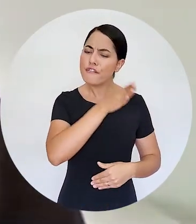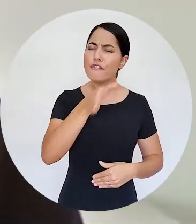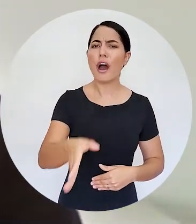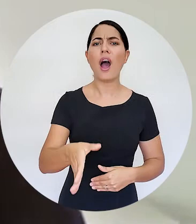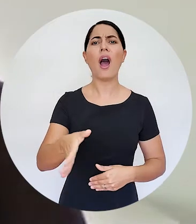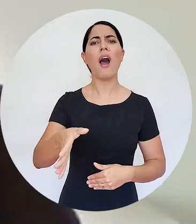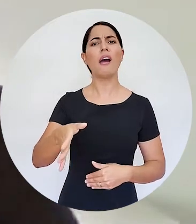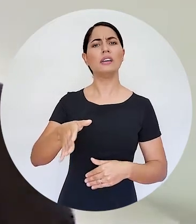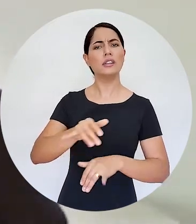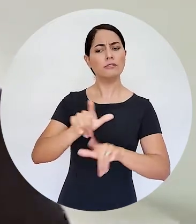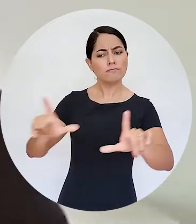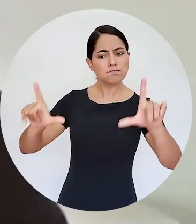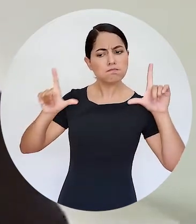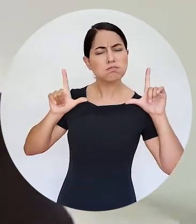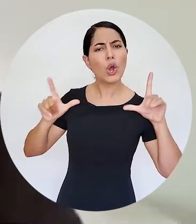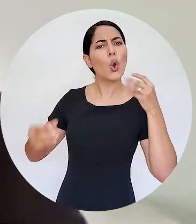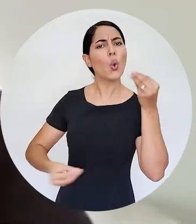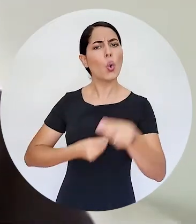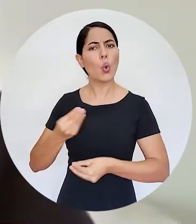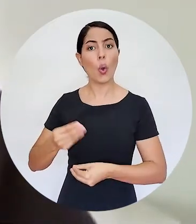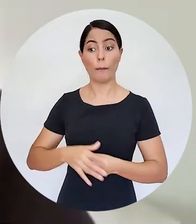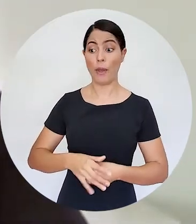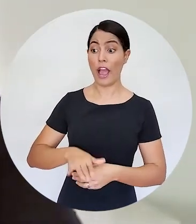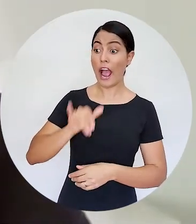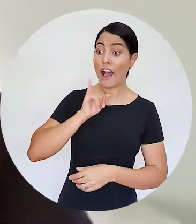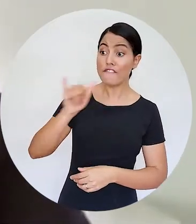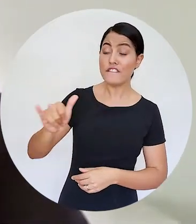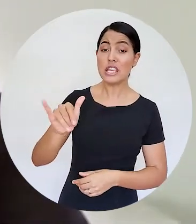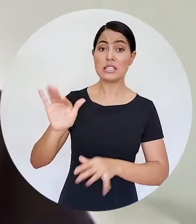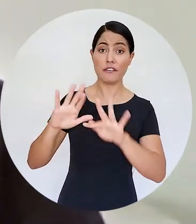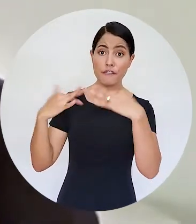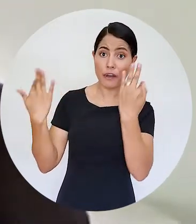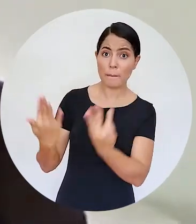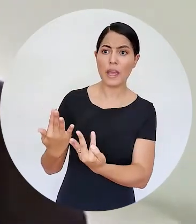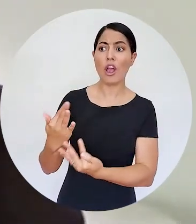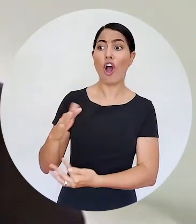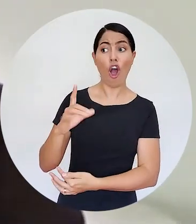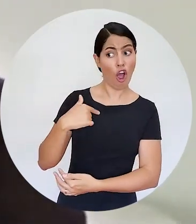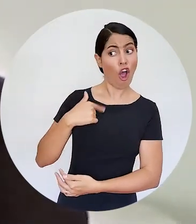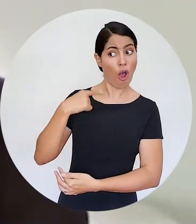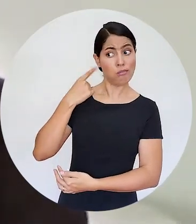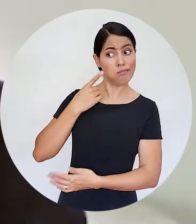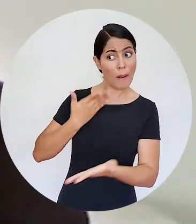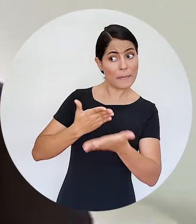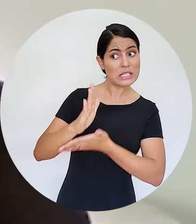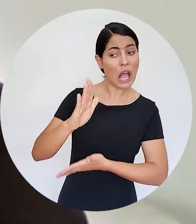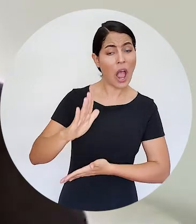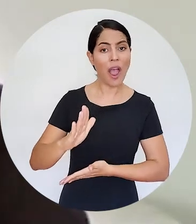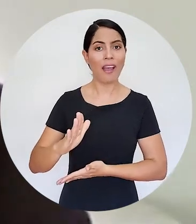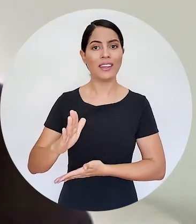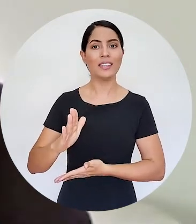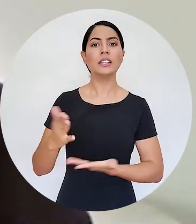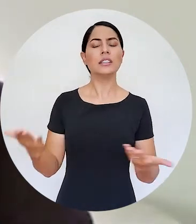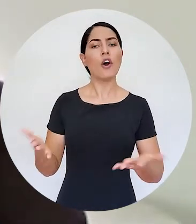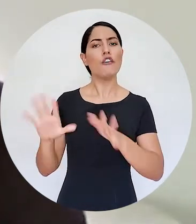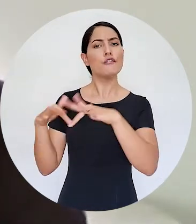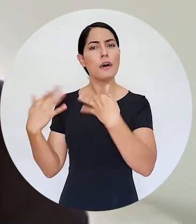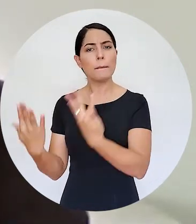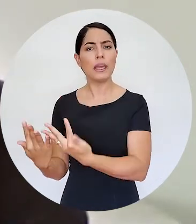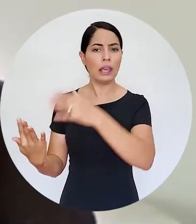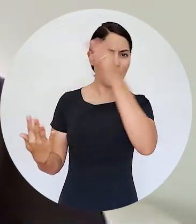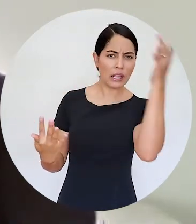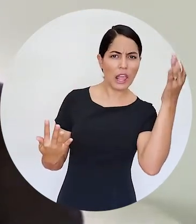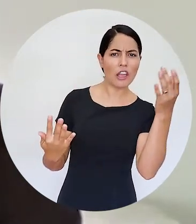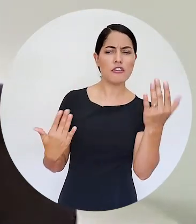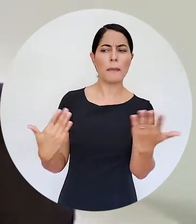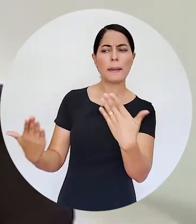como advogados advogados os familiares Vocês precisam saber que vocês passaram no exame de ordem que vocês são advogados é a partir dos familiares vizinho